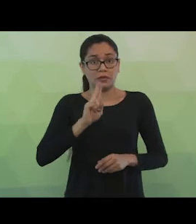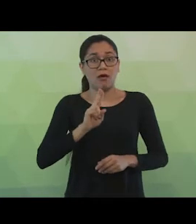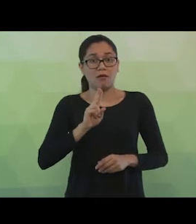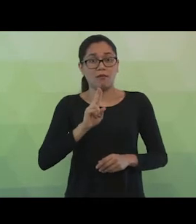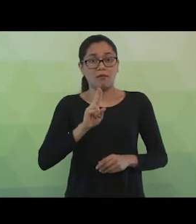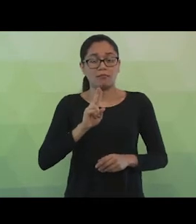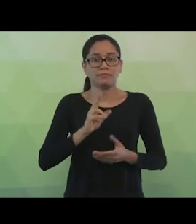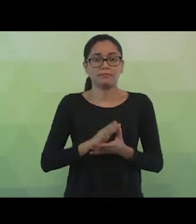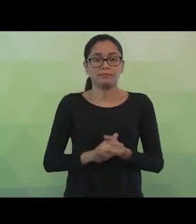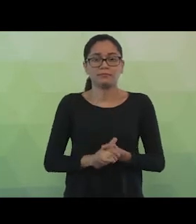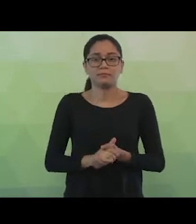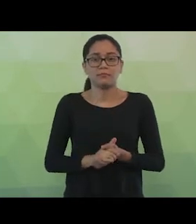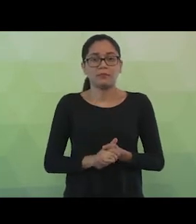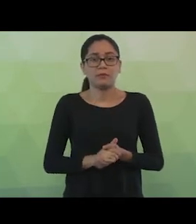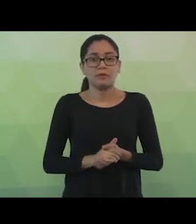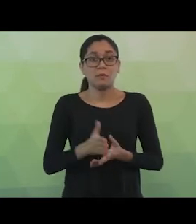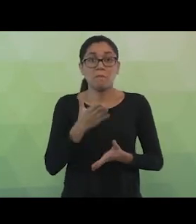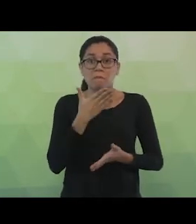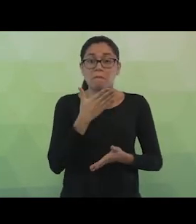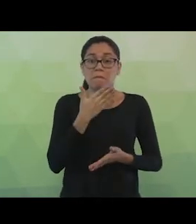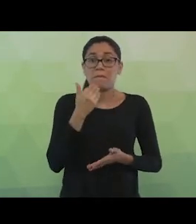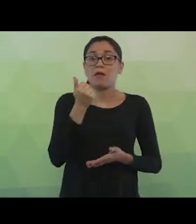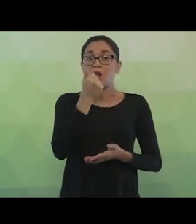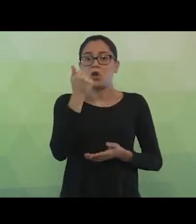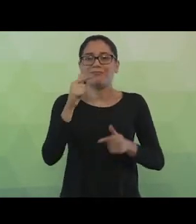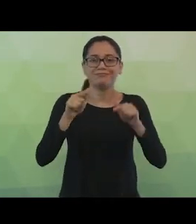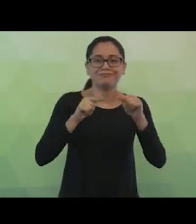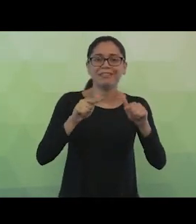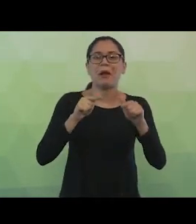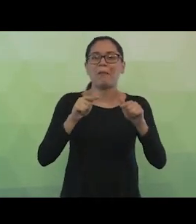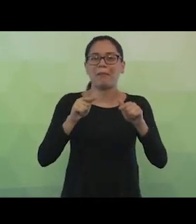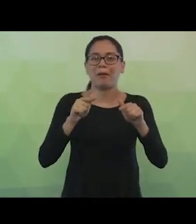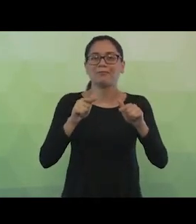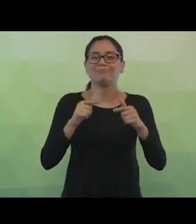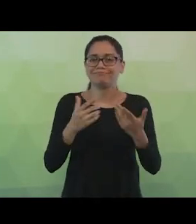para atender da melhor maneira às nossas necessidades.